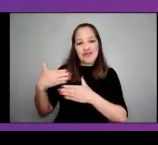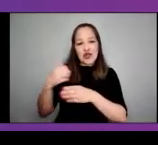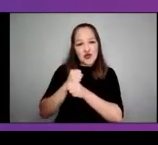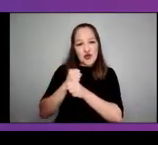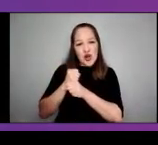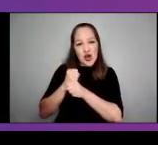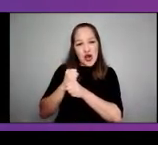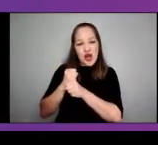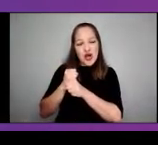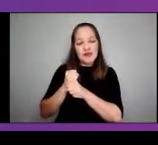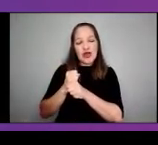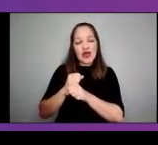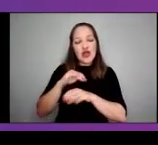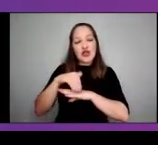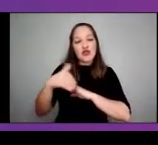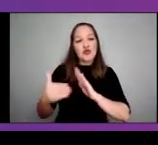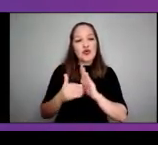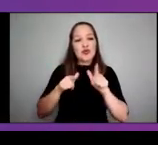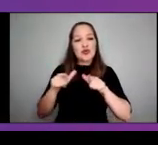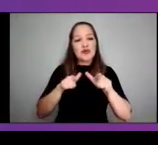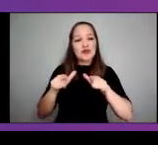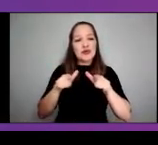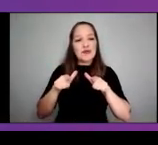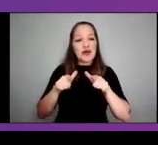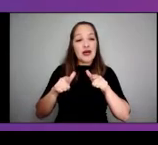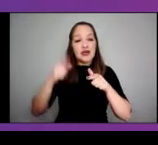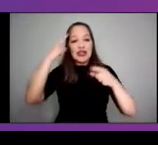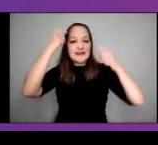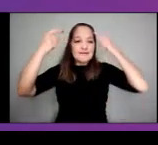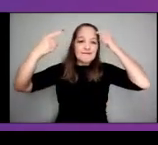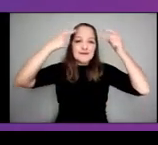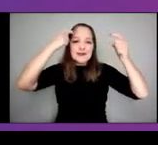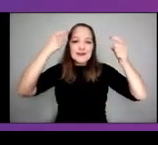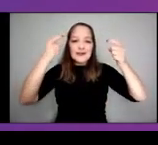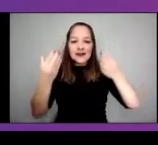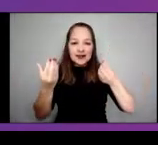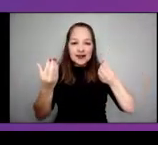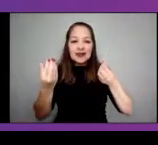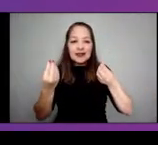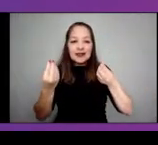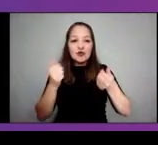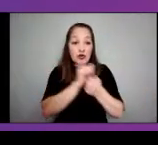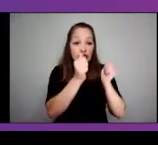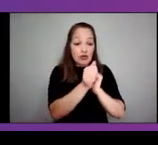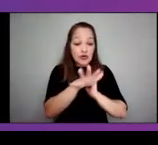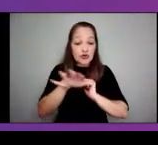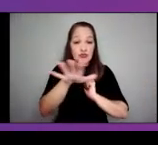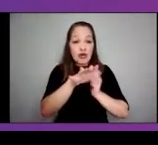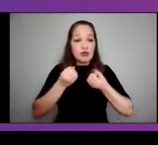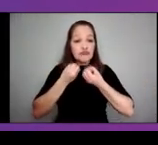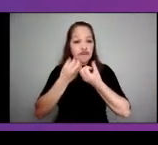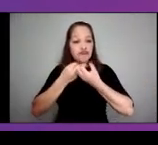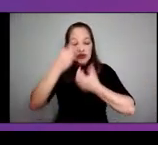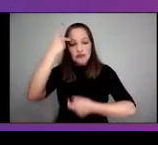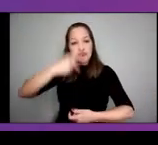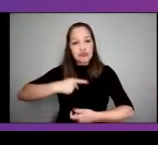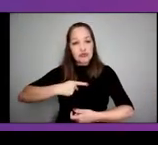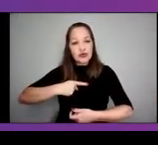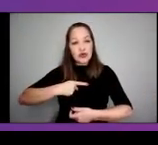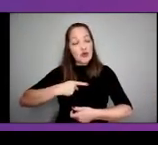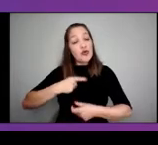afloram como digamos a criação se sim Se Enquadra nesse Campo da da expressão pessoal vende esse